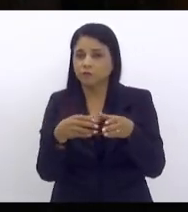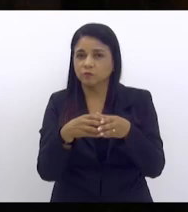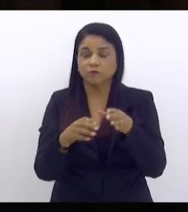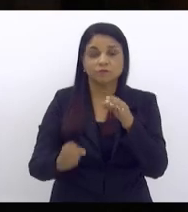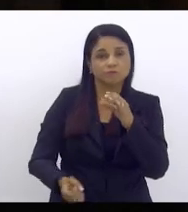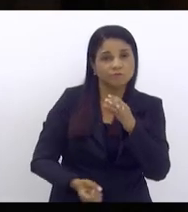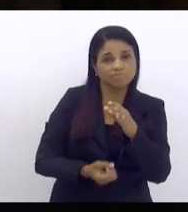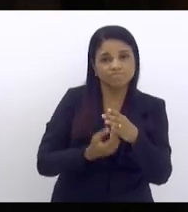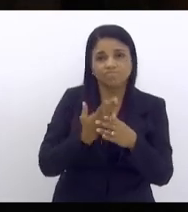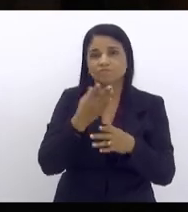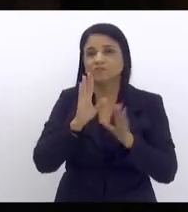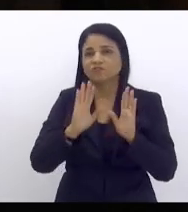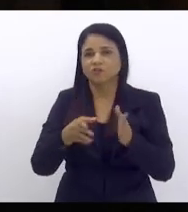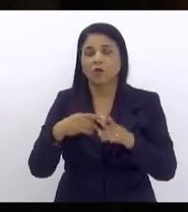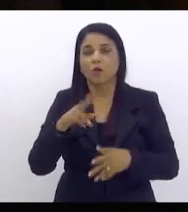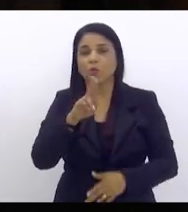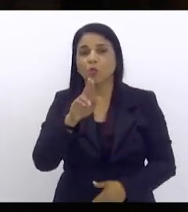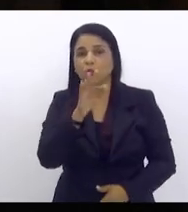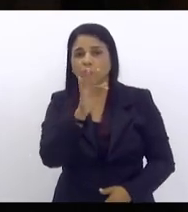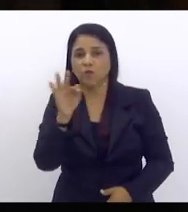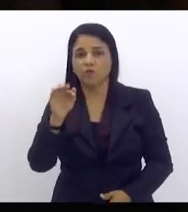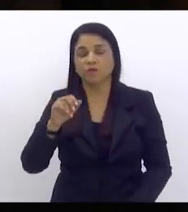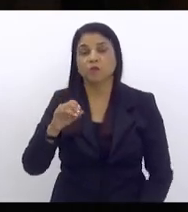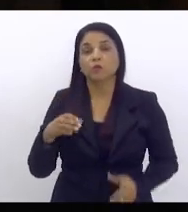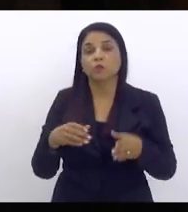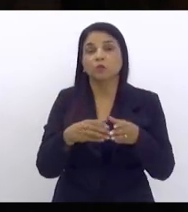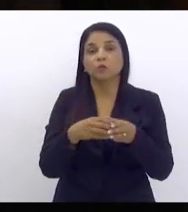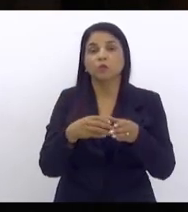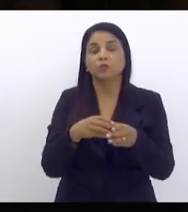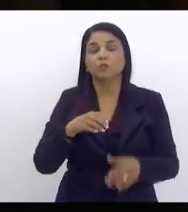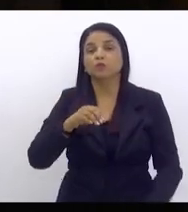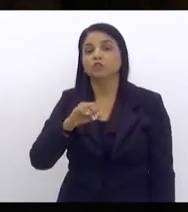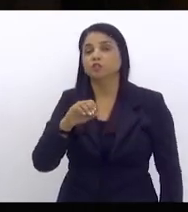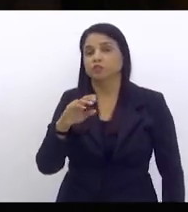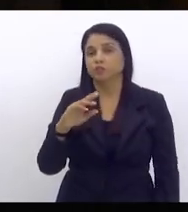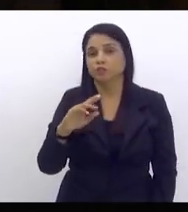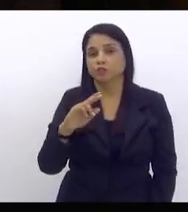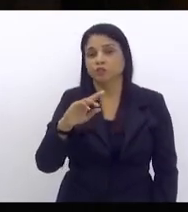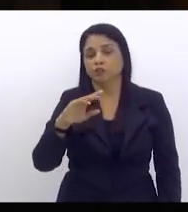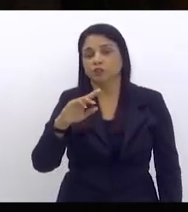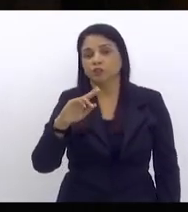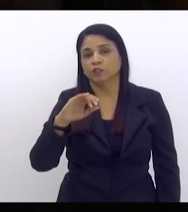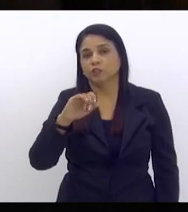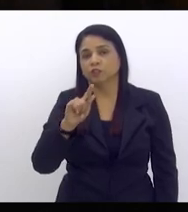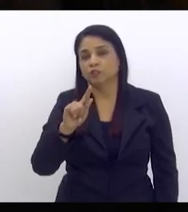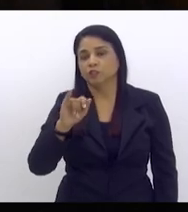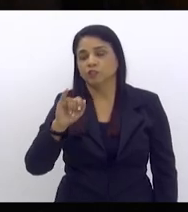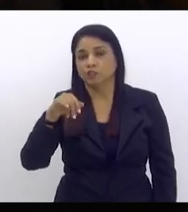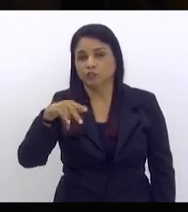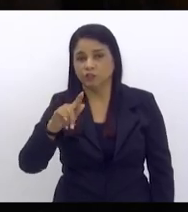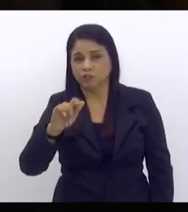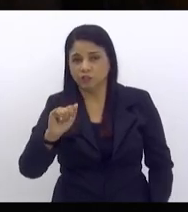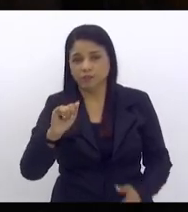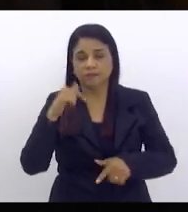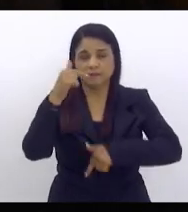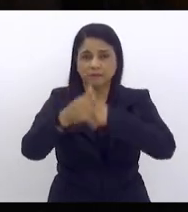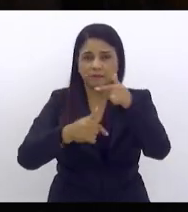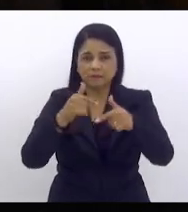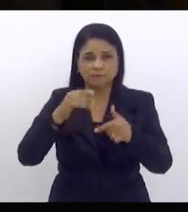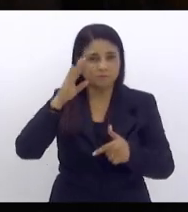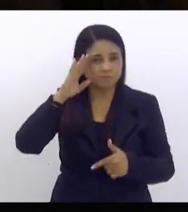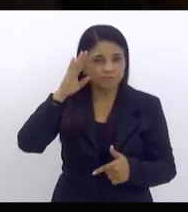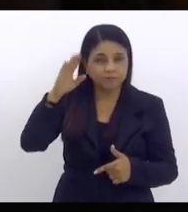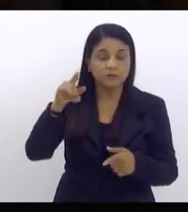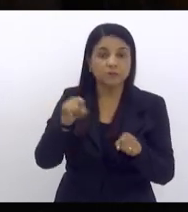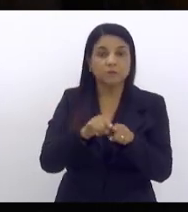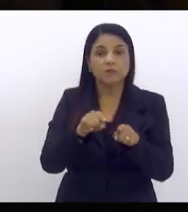citar um deles, na UF tem o grupo Ginga, que faz um debate central, inclusive com um trabalho importante em Sergipe também.